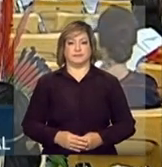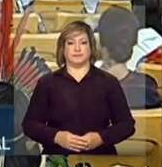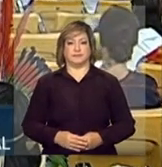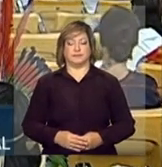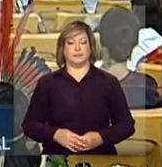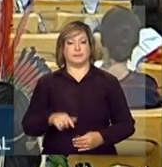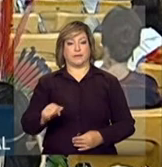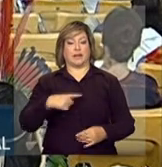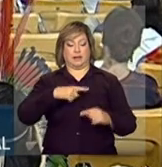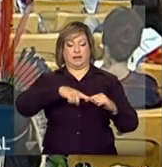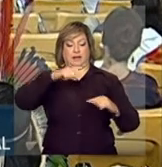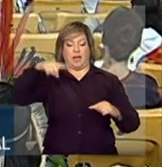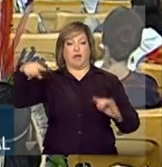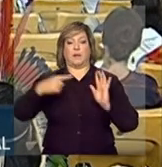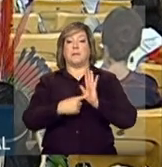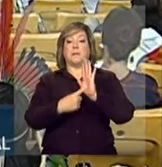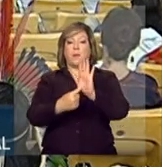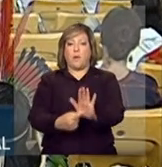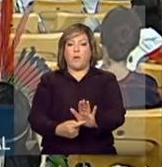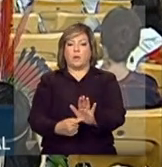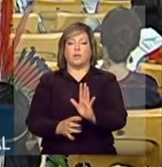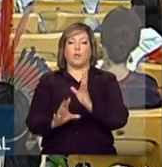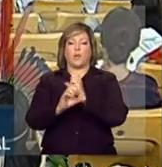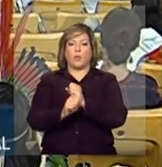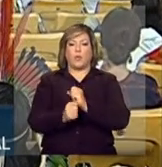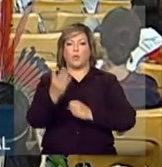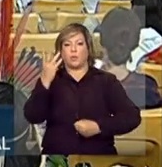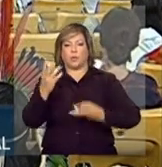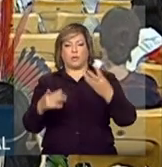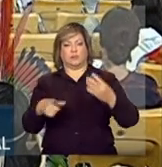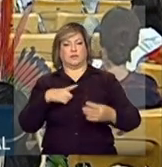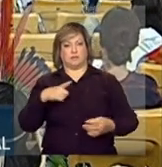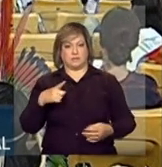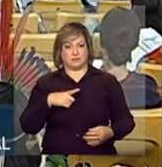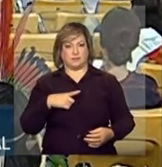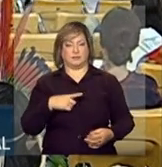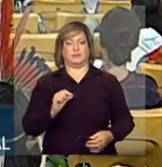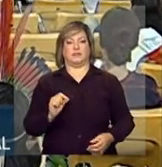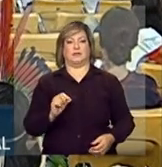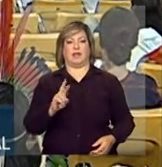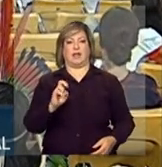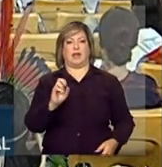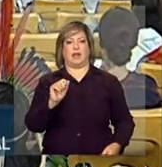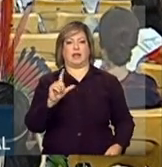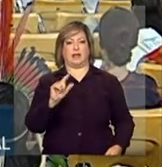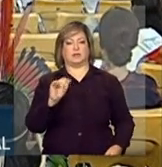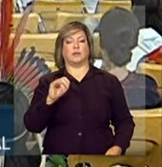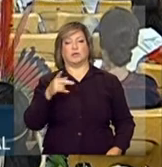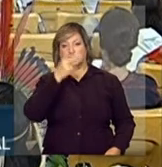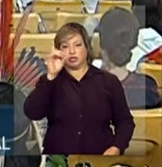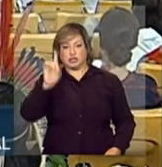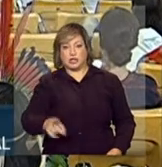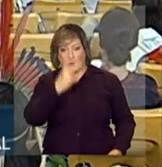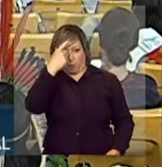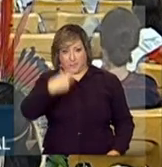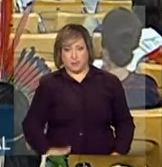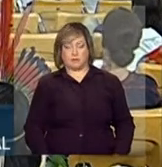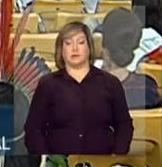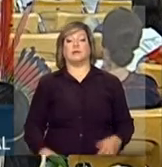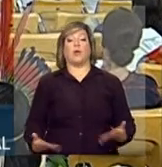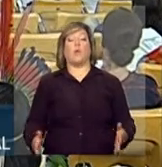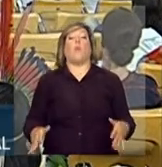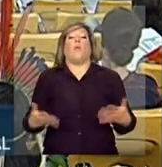Esse é o gráfico que mostra a realização do direito humano. Bom, e que falas foram essas